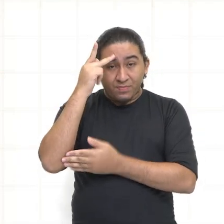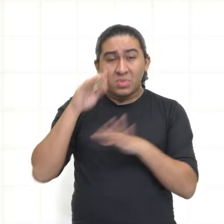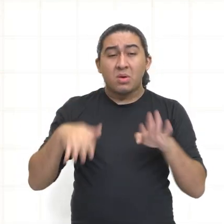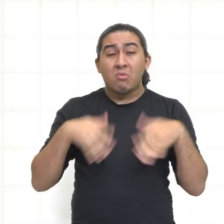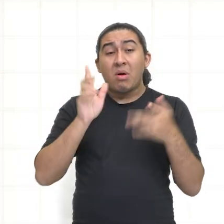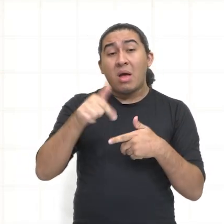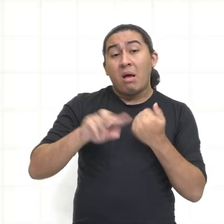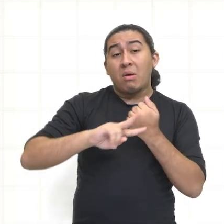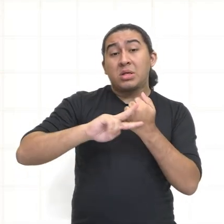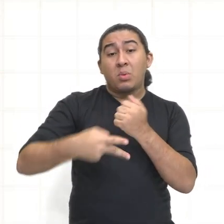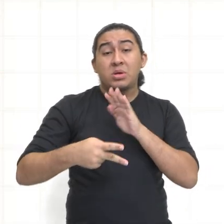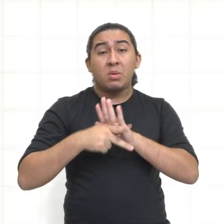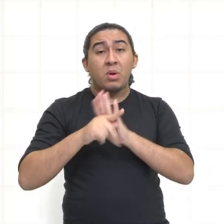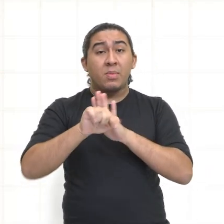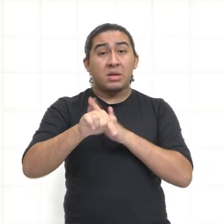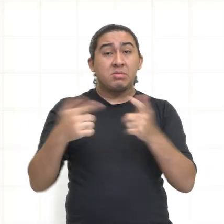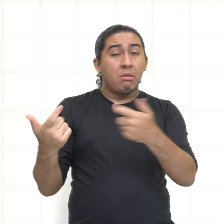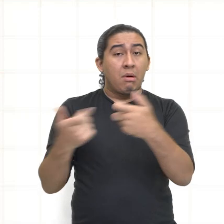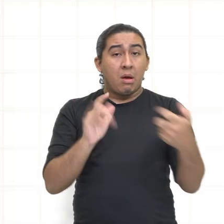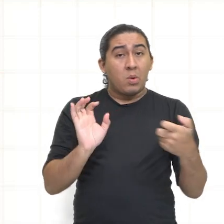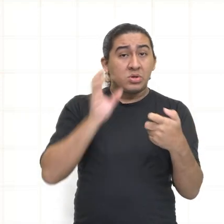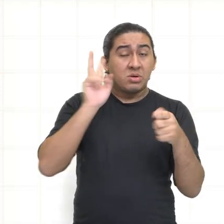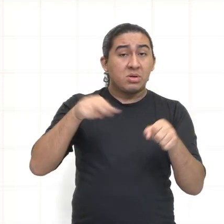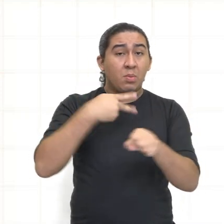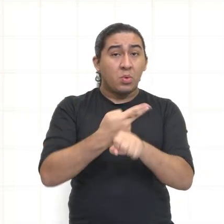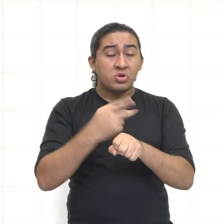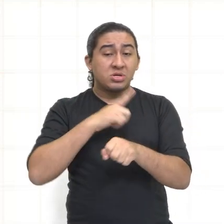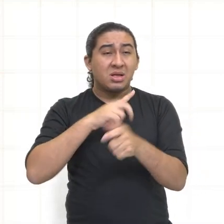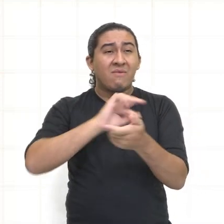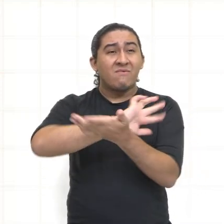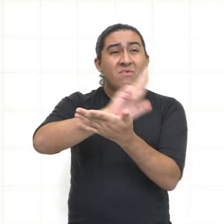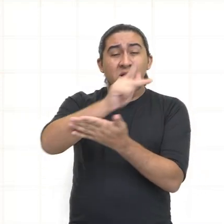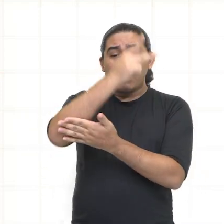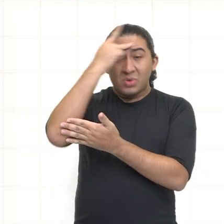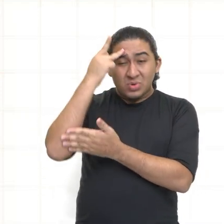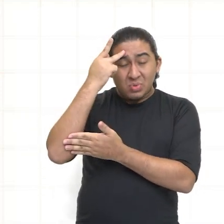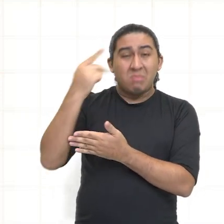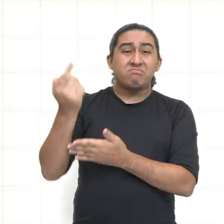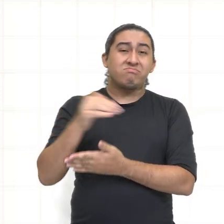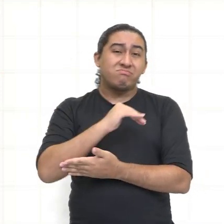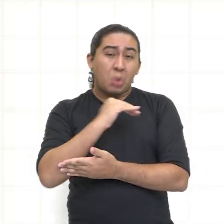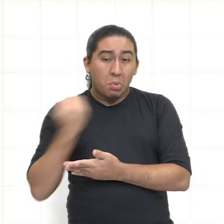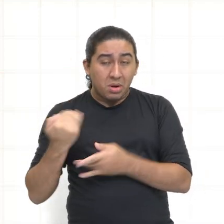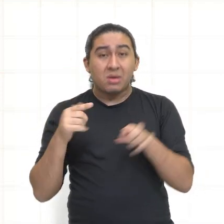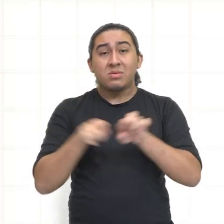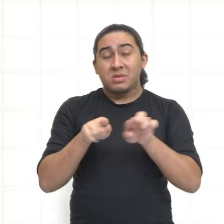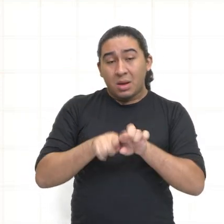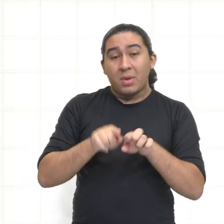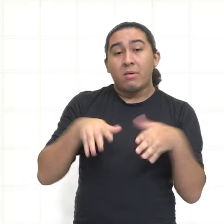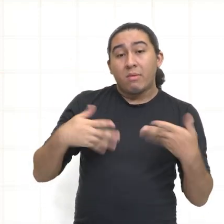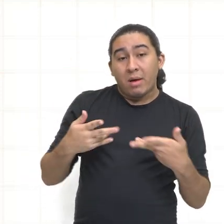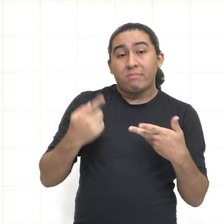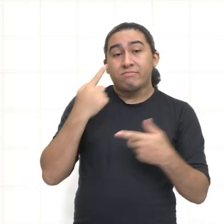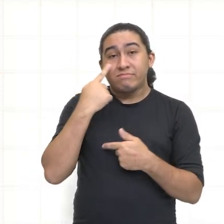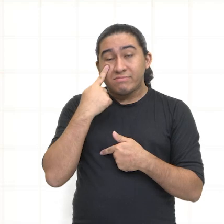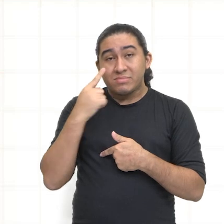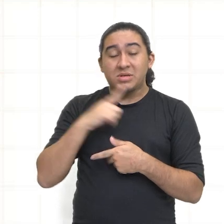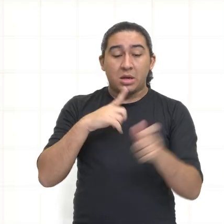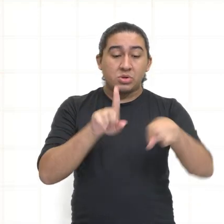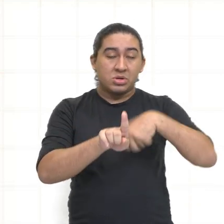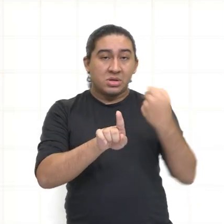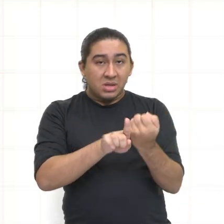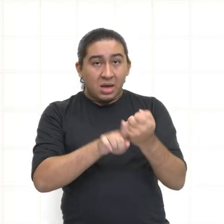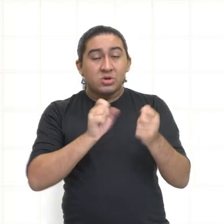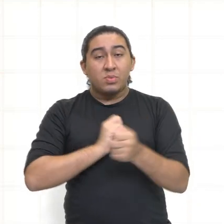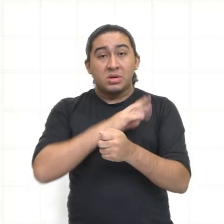Quais são as consequências dessa guerra? Morte de centenas de milhares de iraquianos, dentre eles civis,